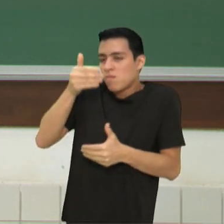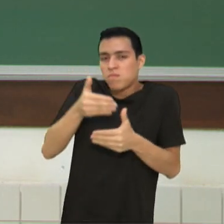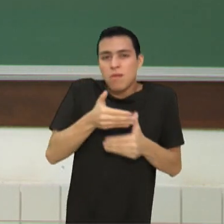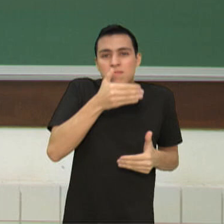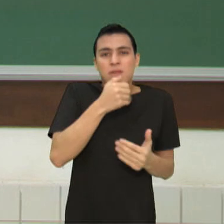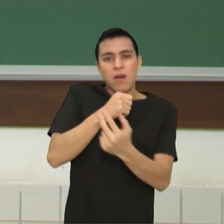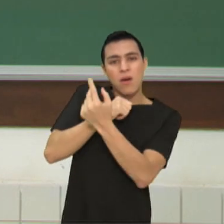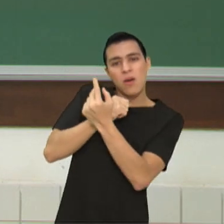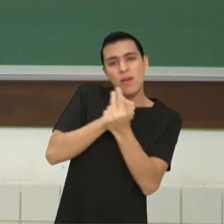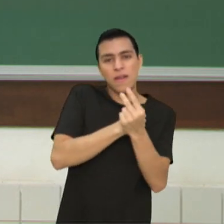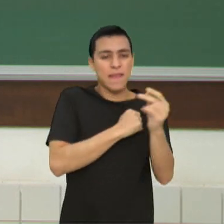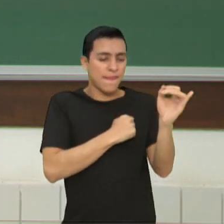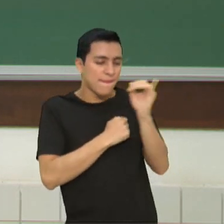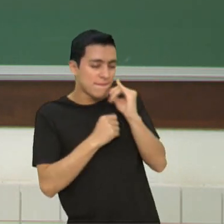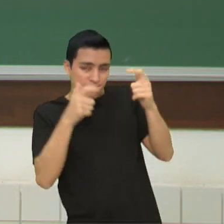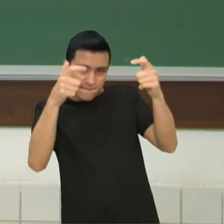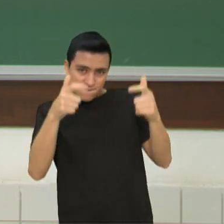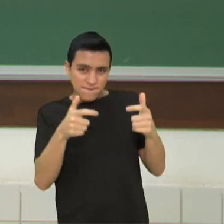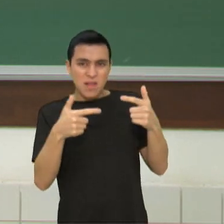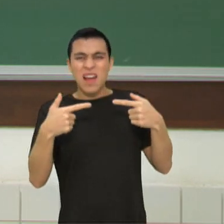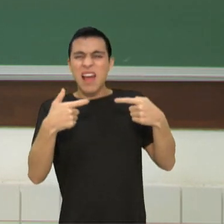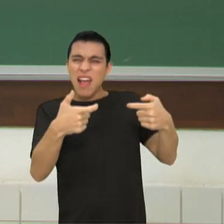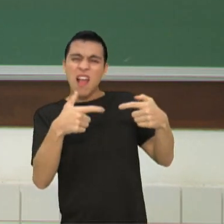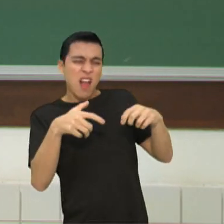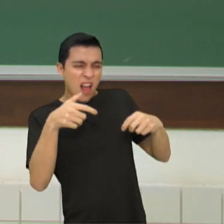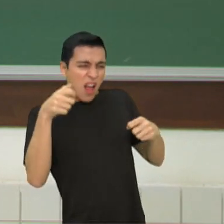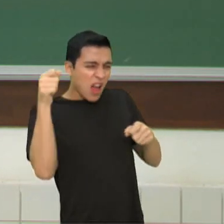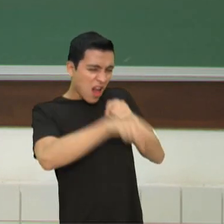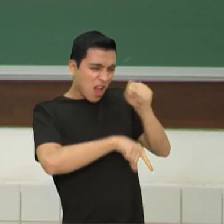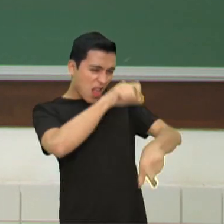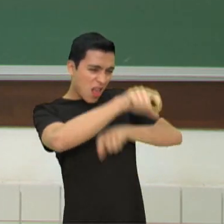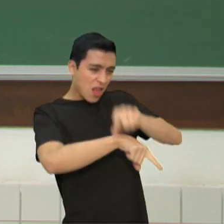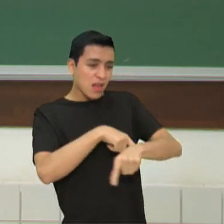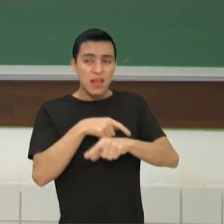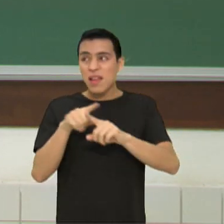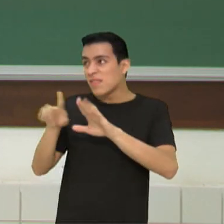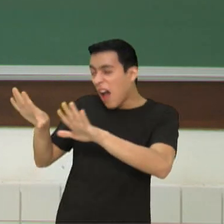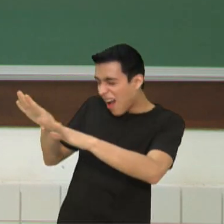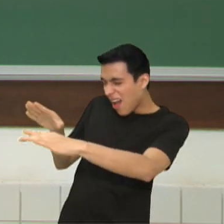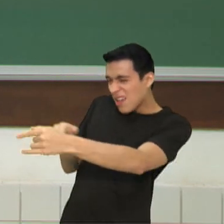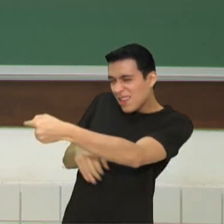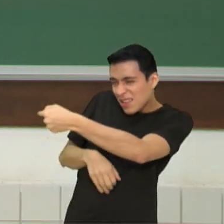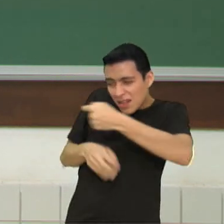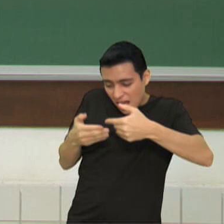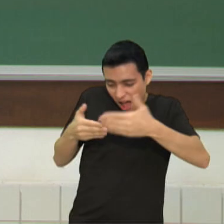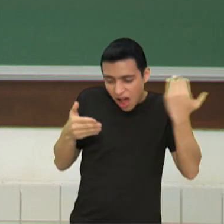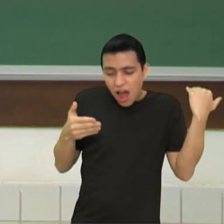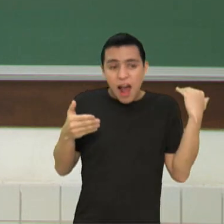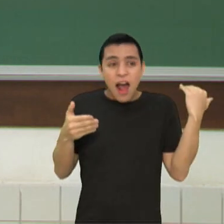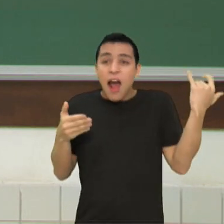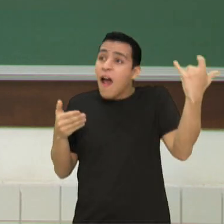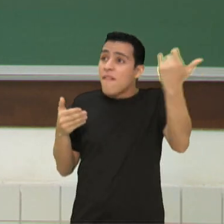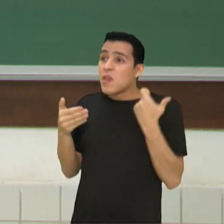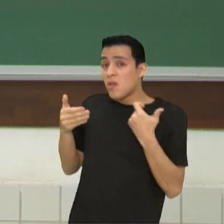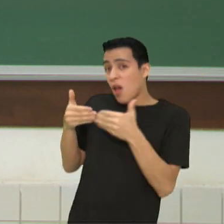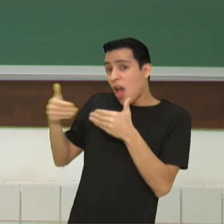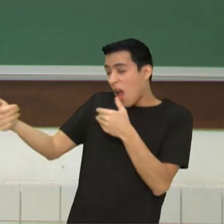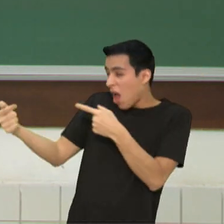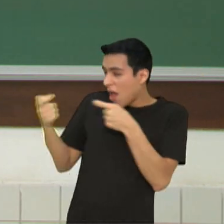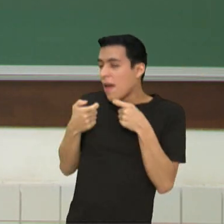tipo um lugar sendo atacado numa guerra, mas que semanas antes do ataque, alguém avisou que o ataque